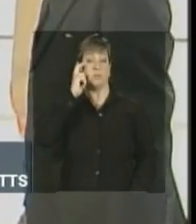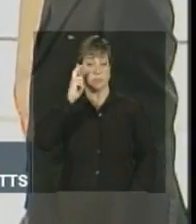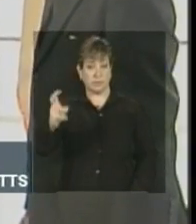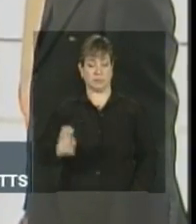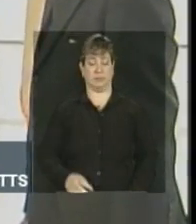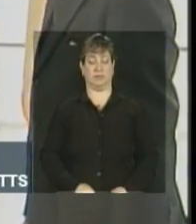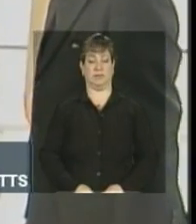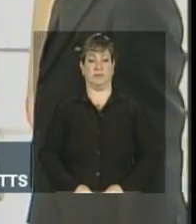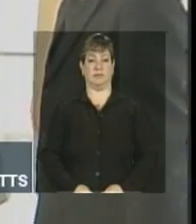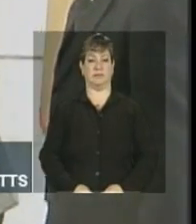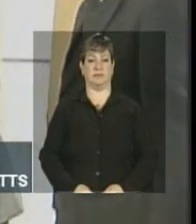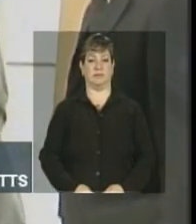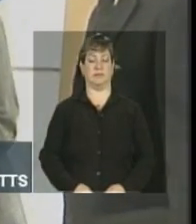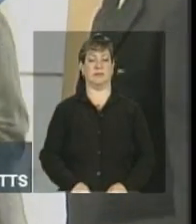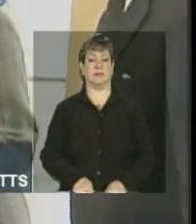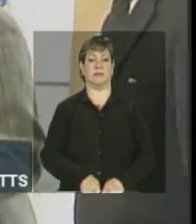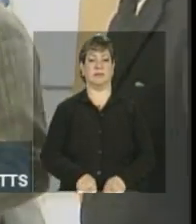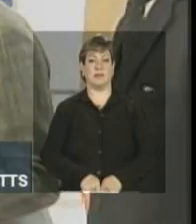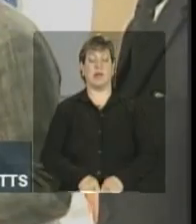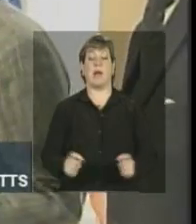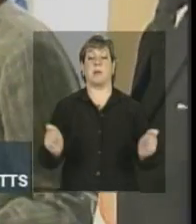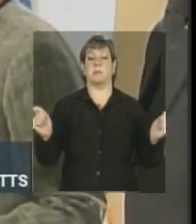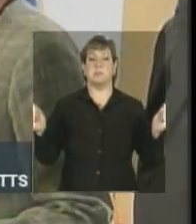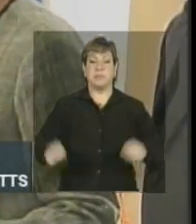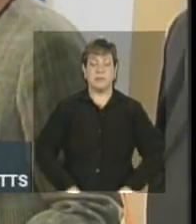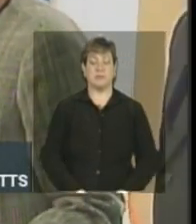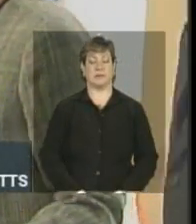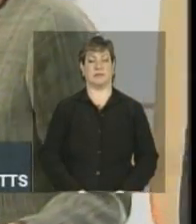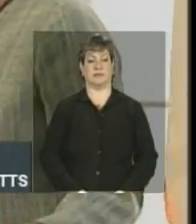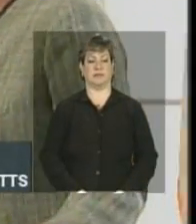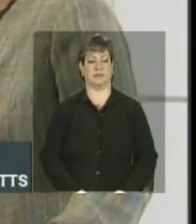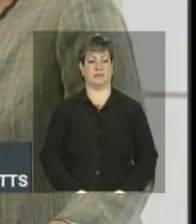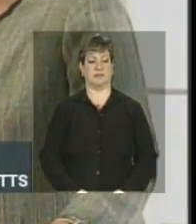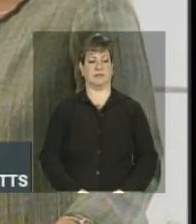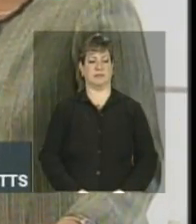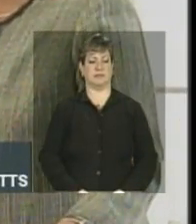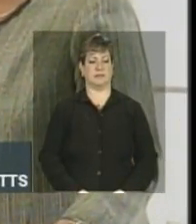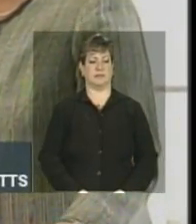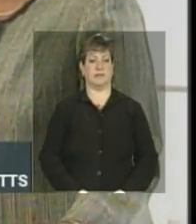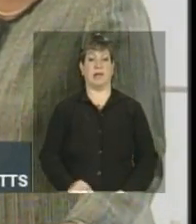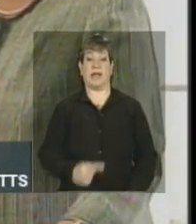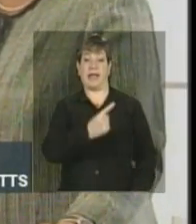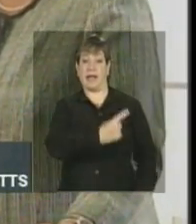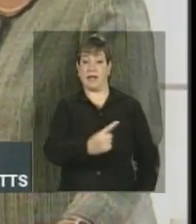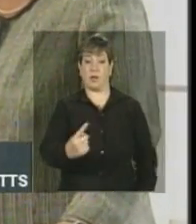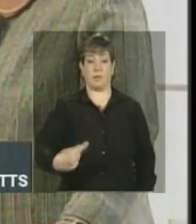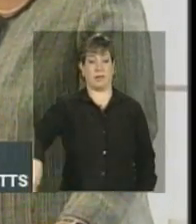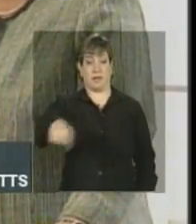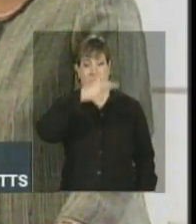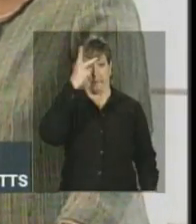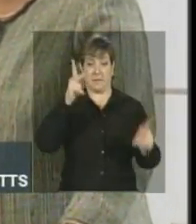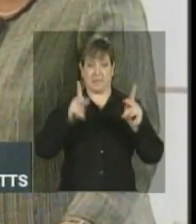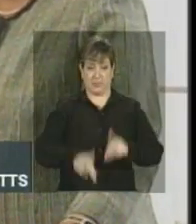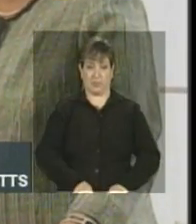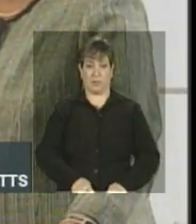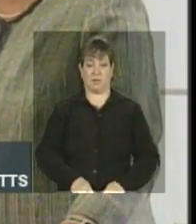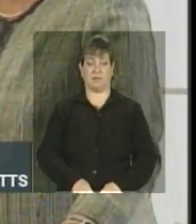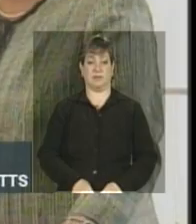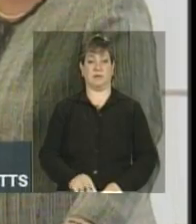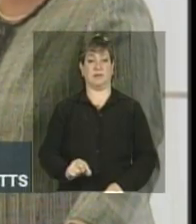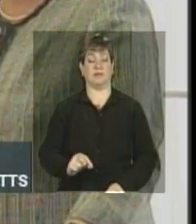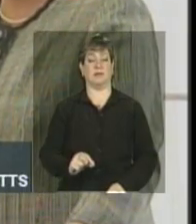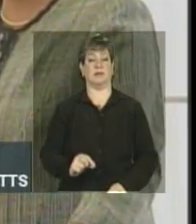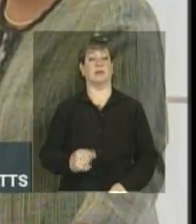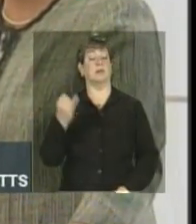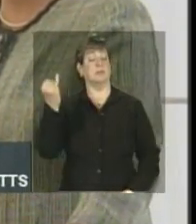the century where knowledge, e a capacidade, and one's ability, de cada uma das pessoas,